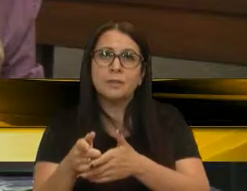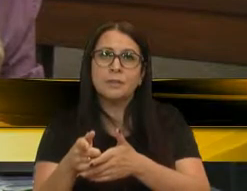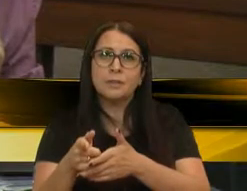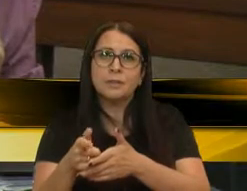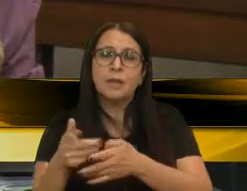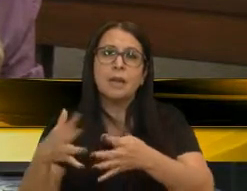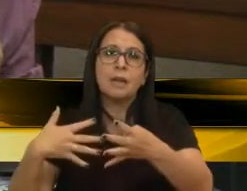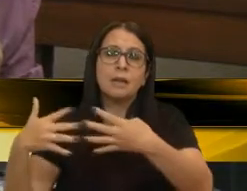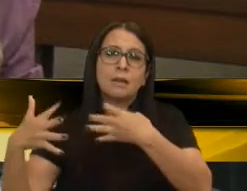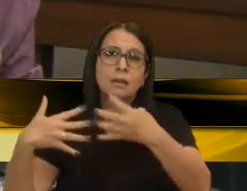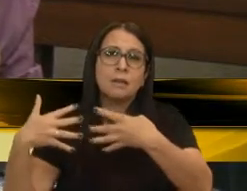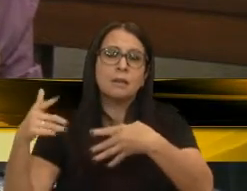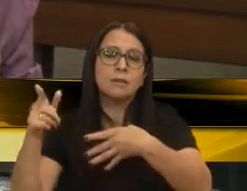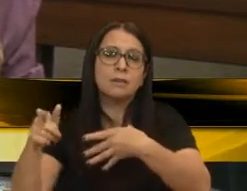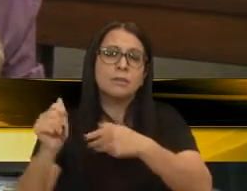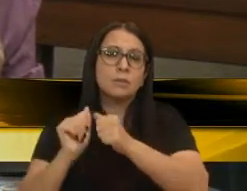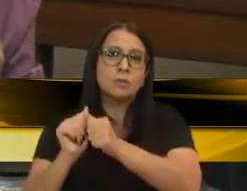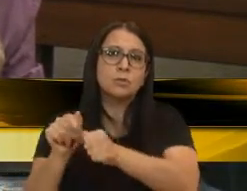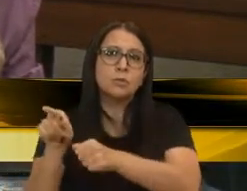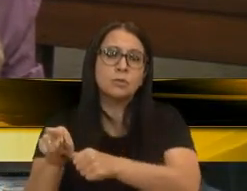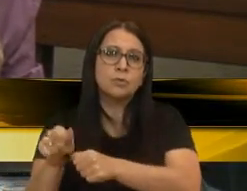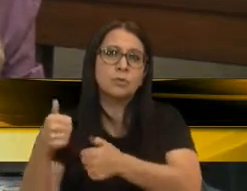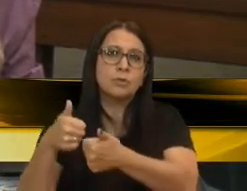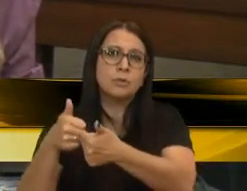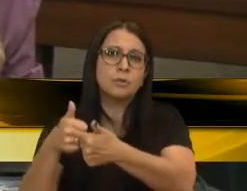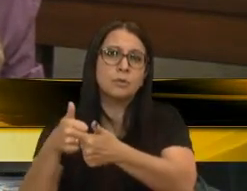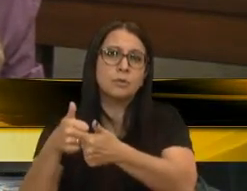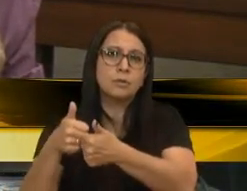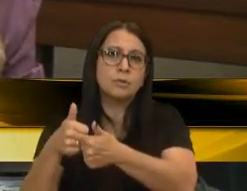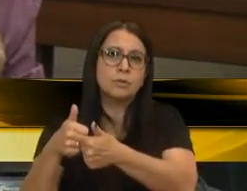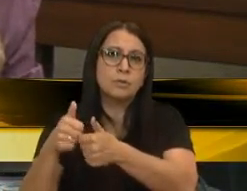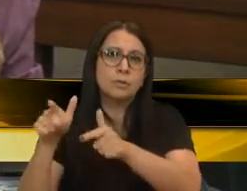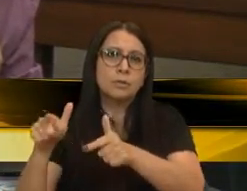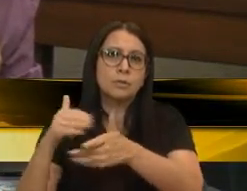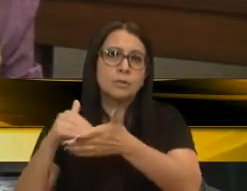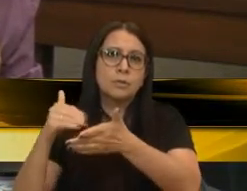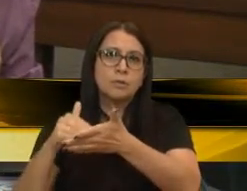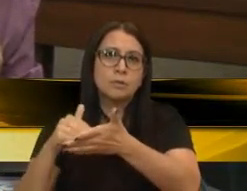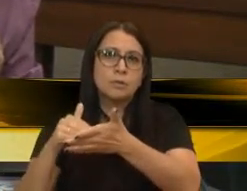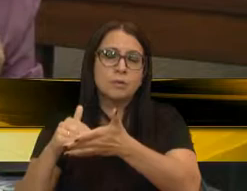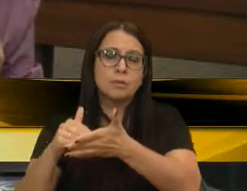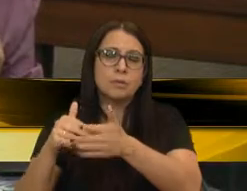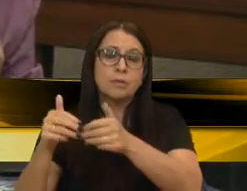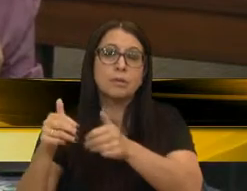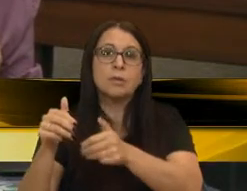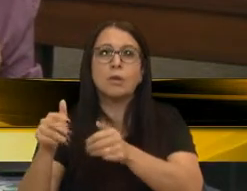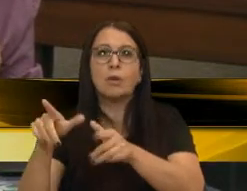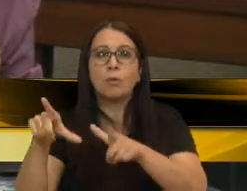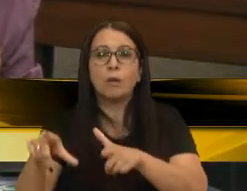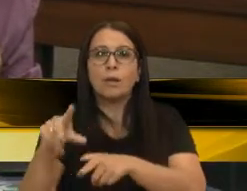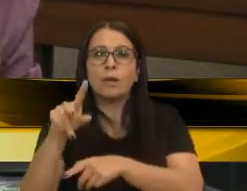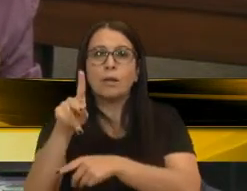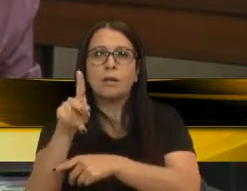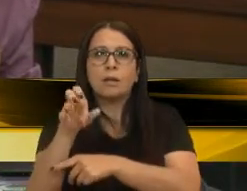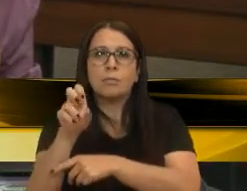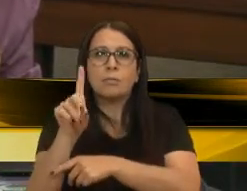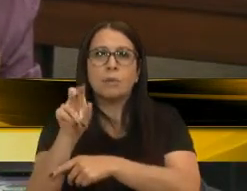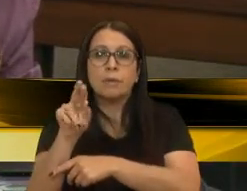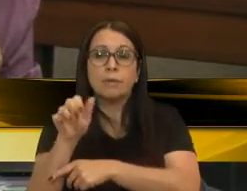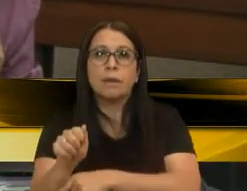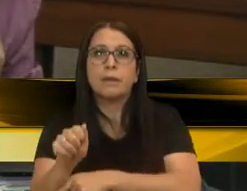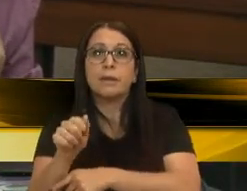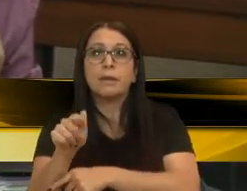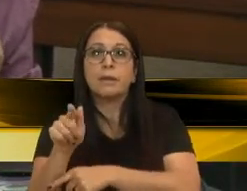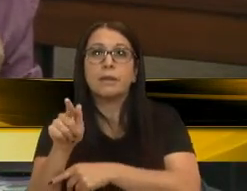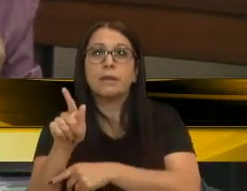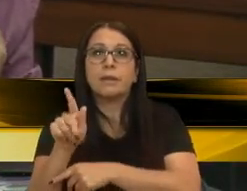de transbordo ali junto ao próximo onde tem o escritório da Pedreira Guerra, que é de uma família de idosos que estão